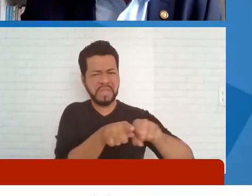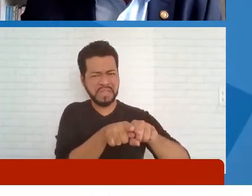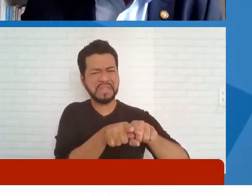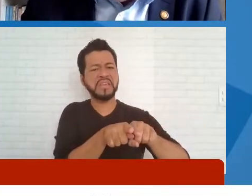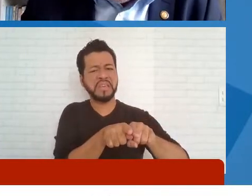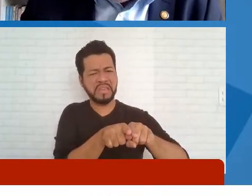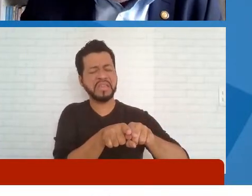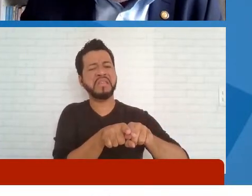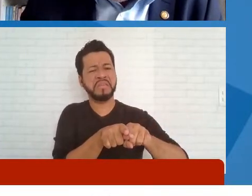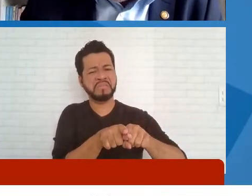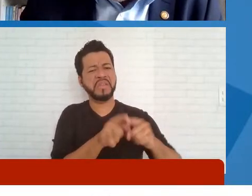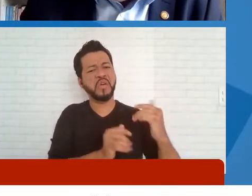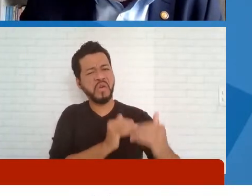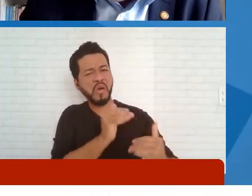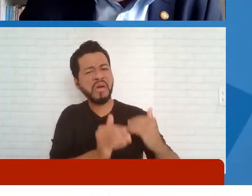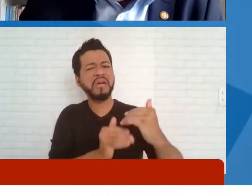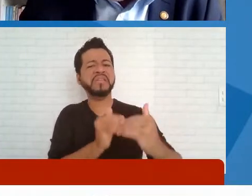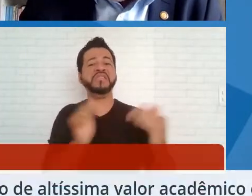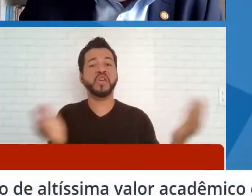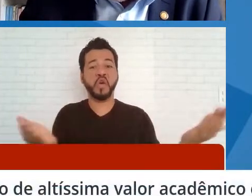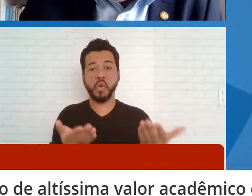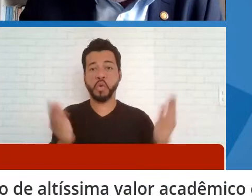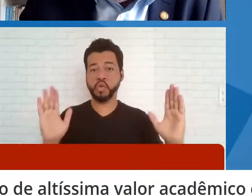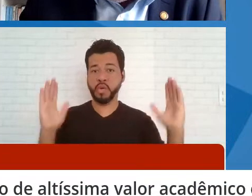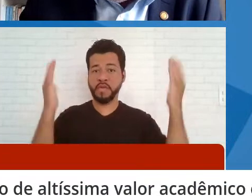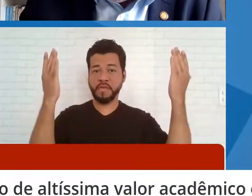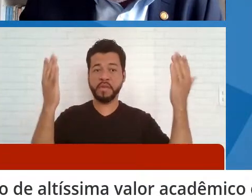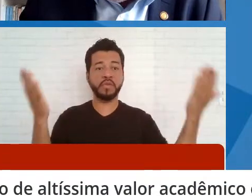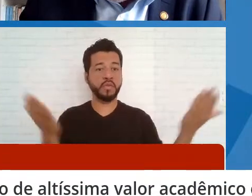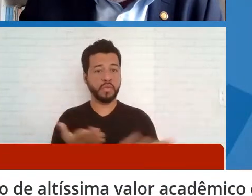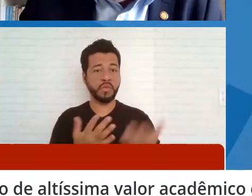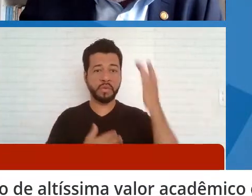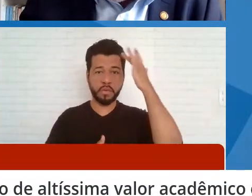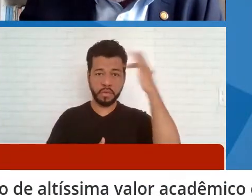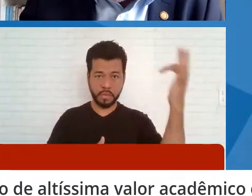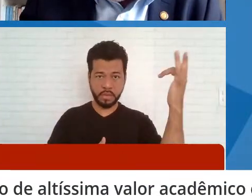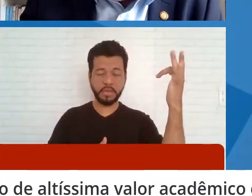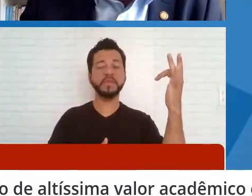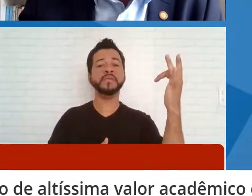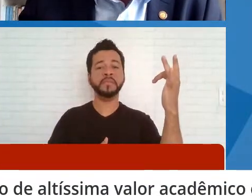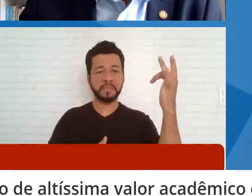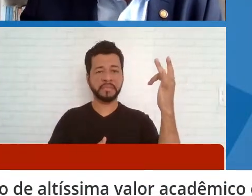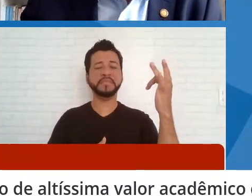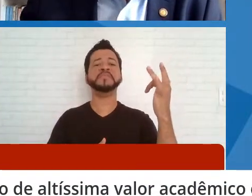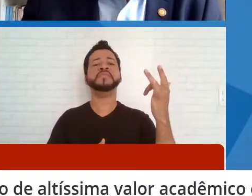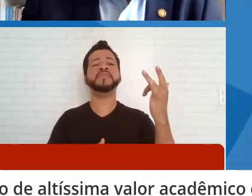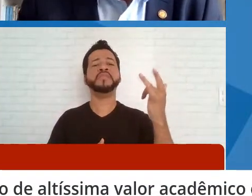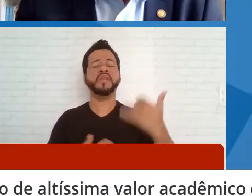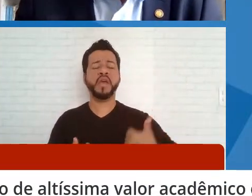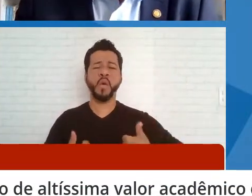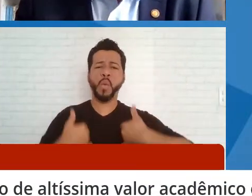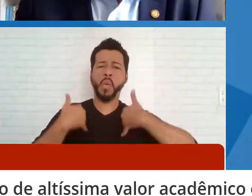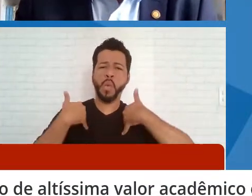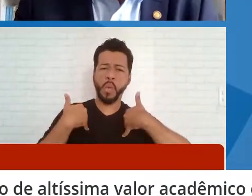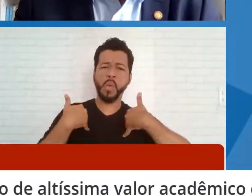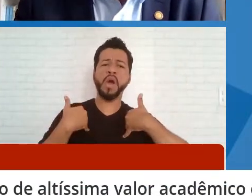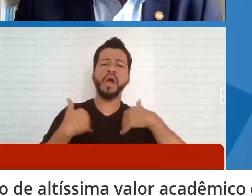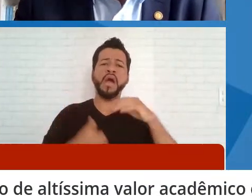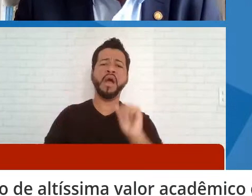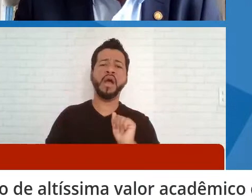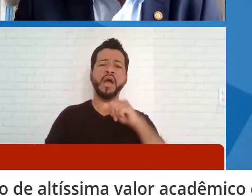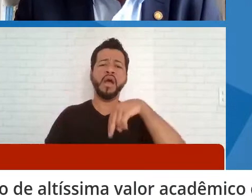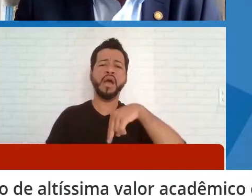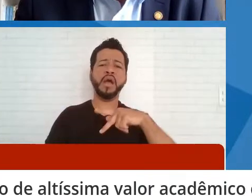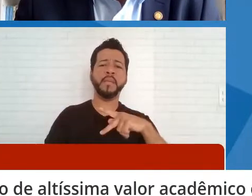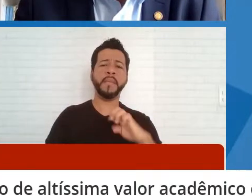no desenvolvimento dessa atividade, que vai acontecer hoje e amanhã. Então, é uma imensa honra para a AMPED e